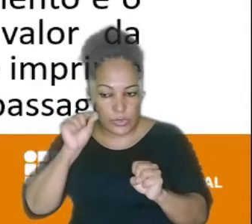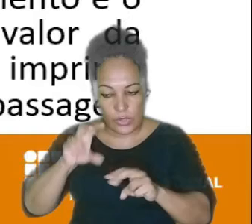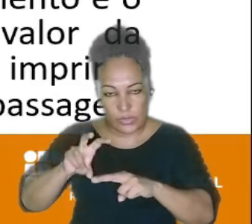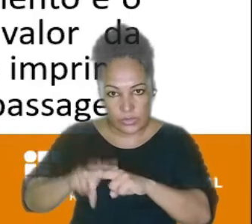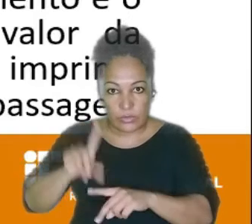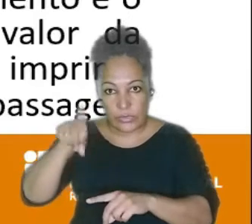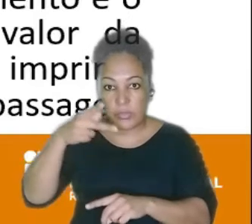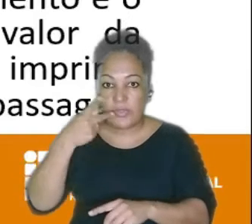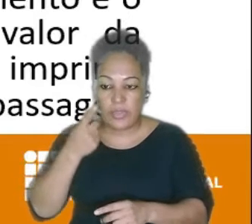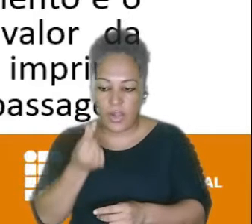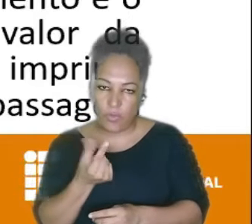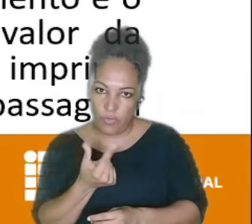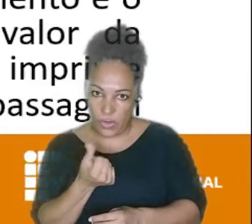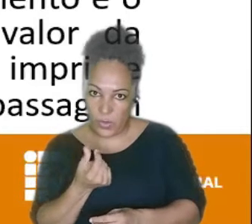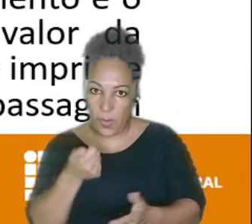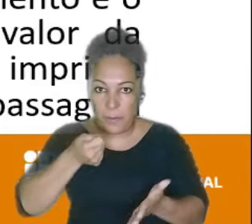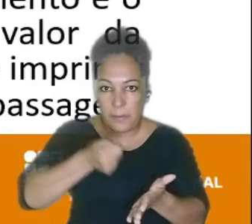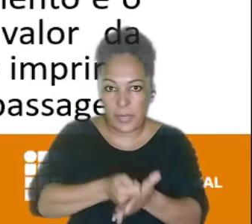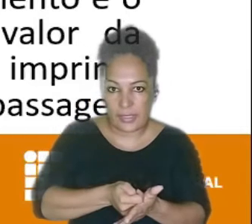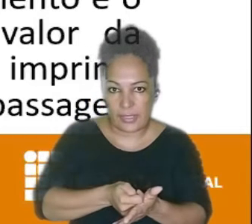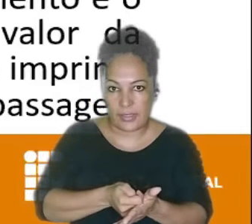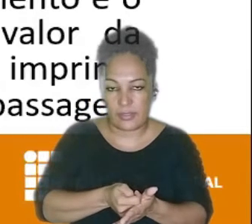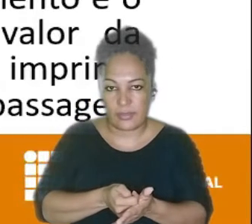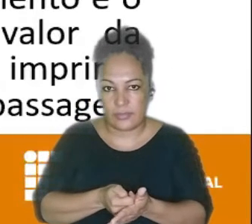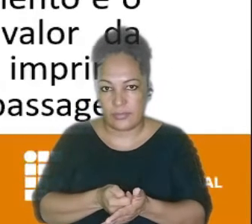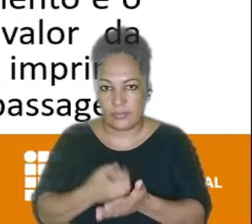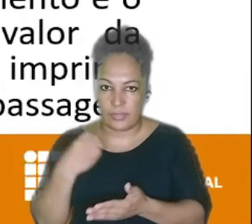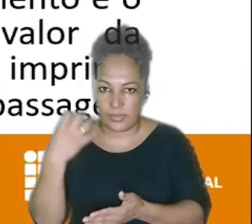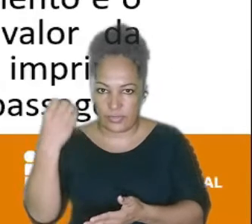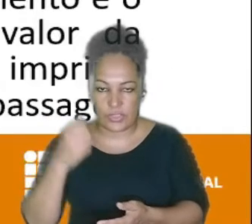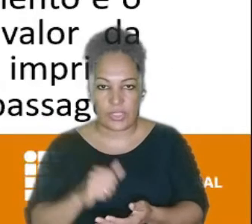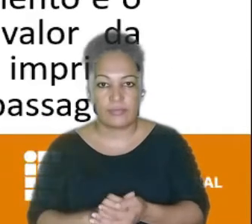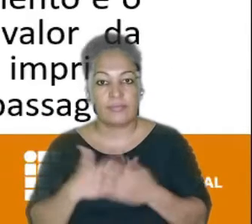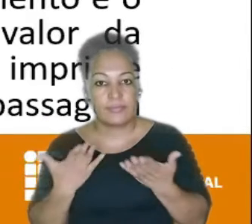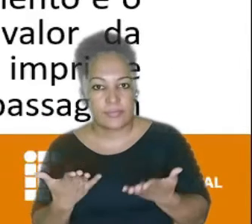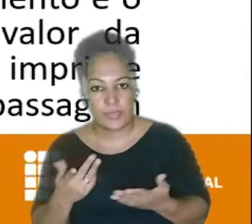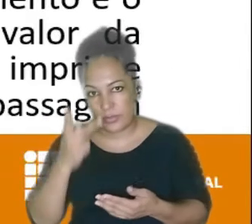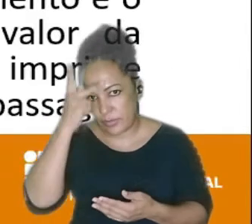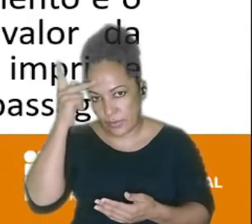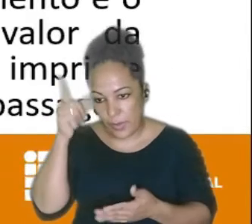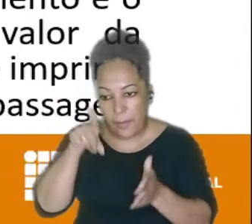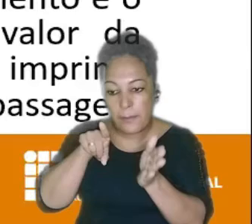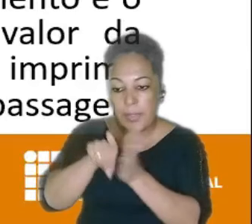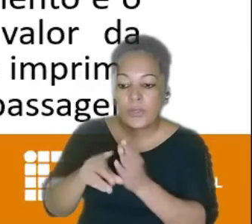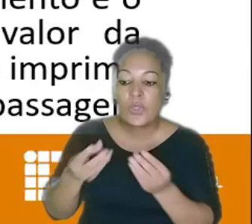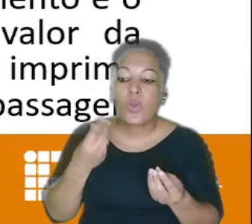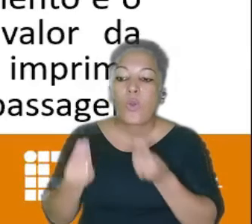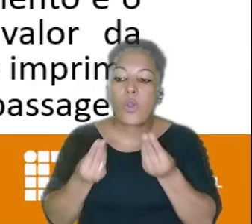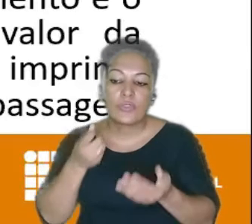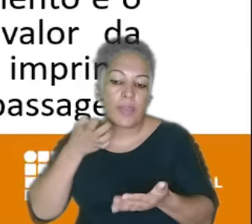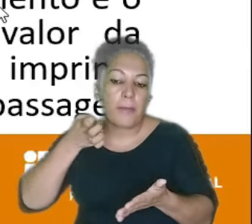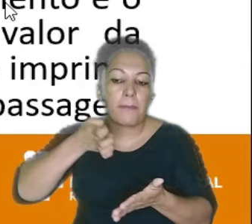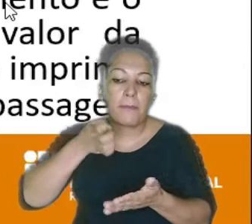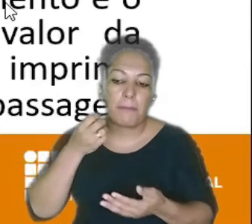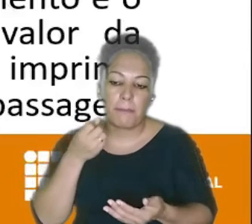Depois, informa o valor a ser pago pelo passageiro. Por fim, o atendente pergunta a forma